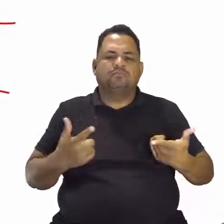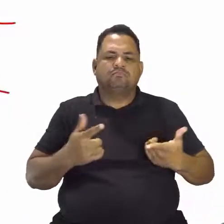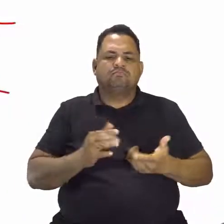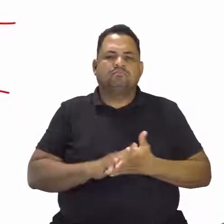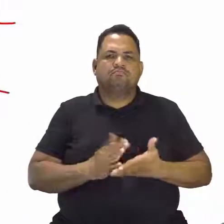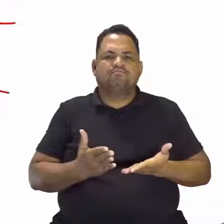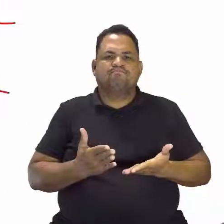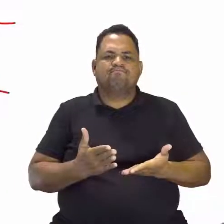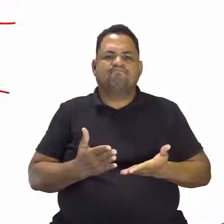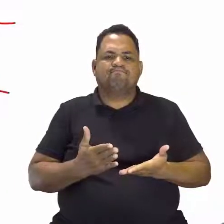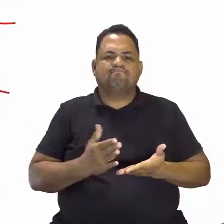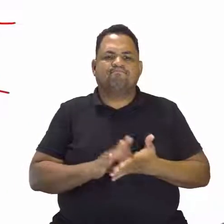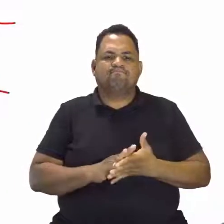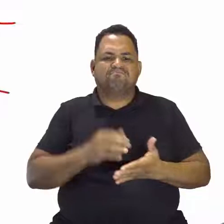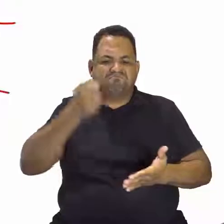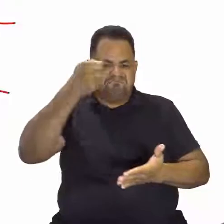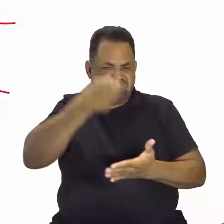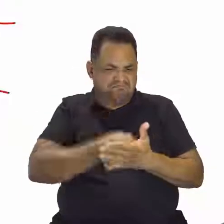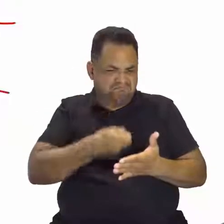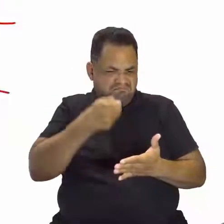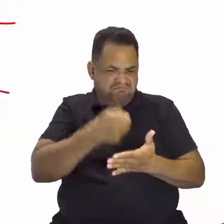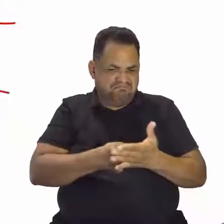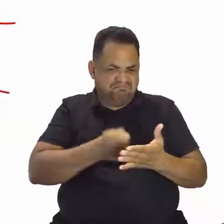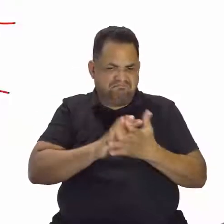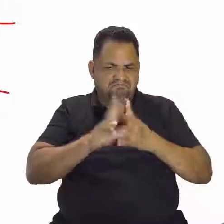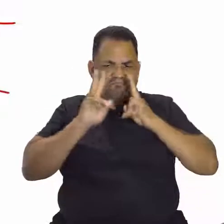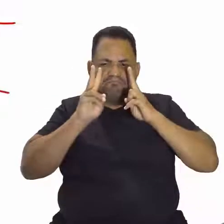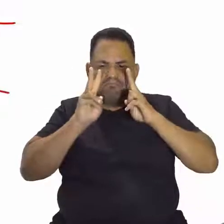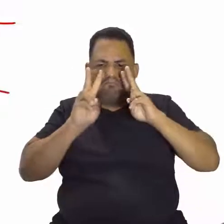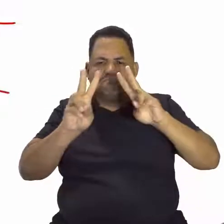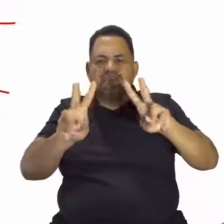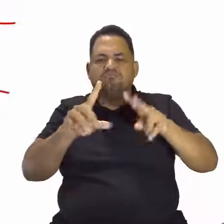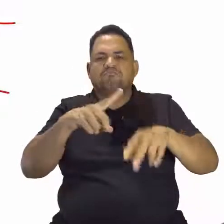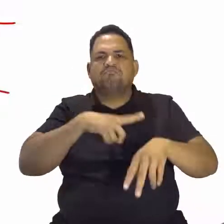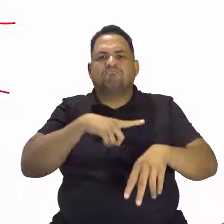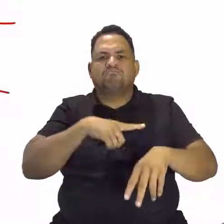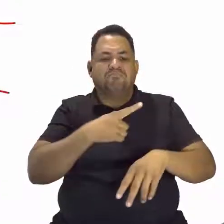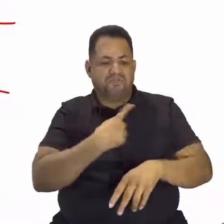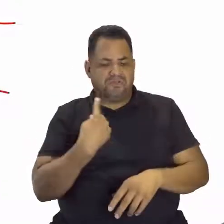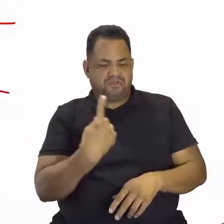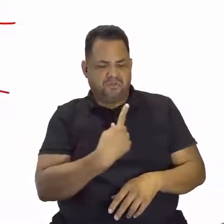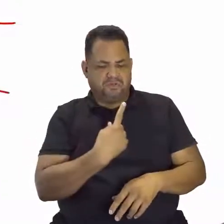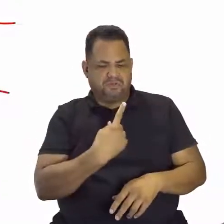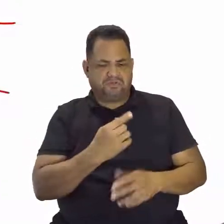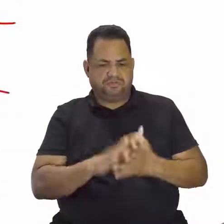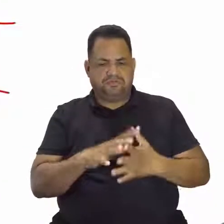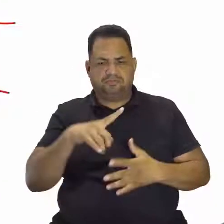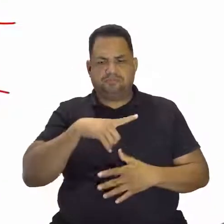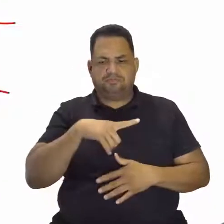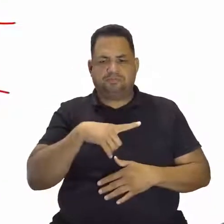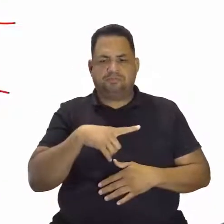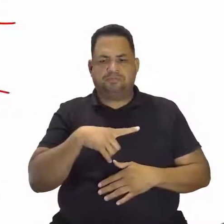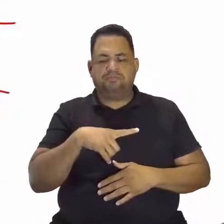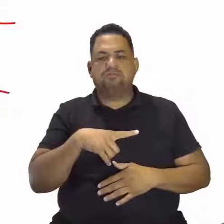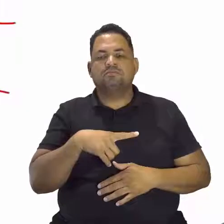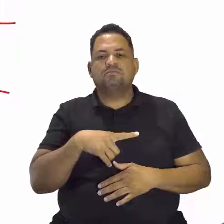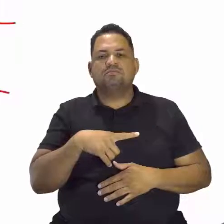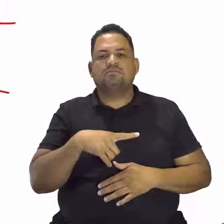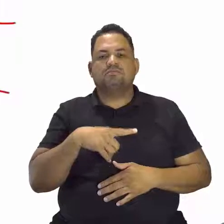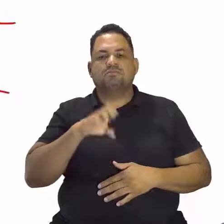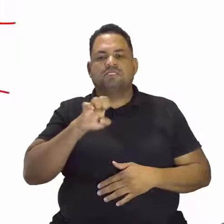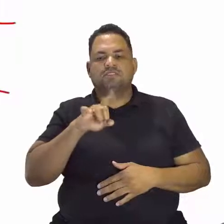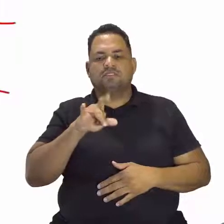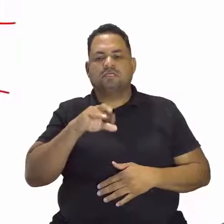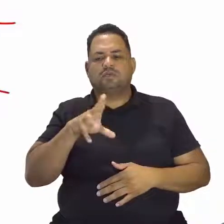inclusive impostas por essa visão que tem da gente, né? Existe uma visão, um estereótipo, gente,